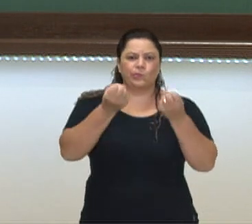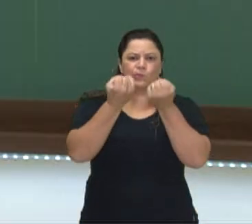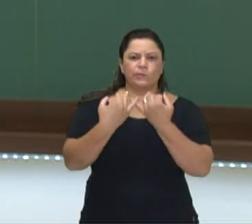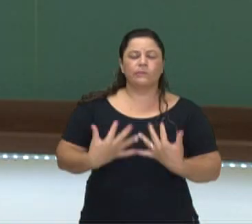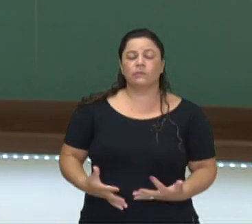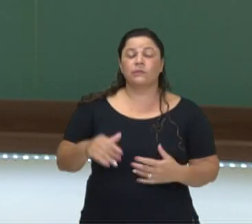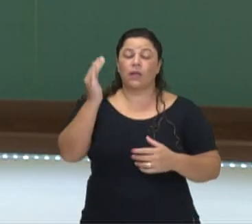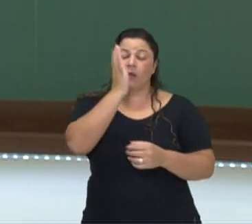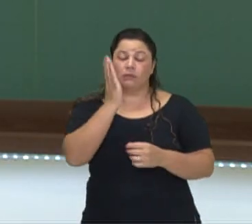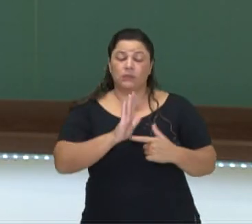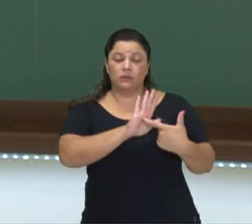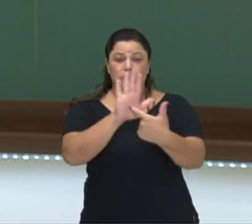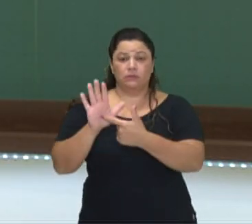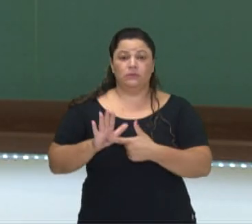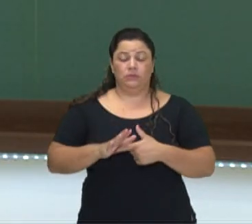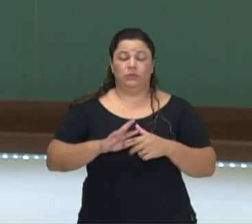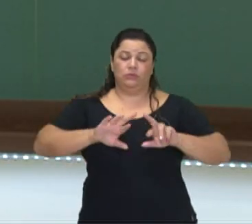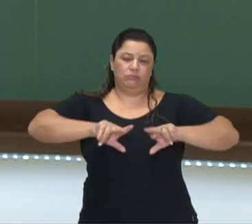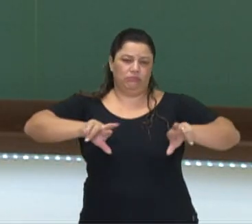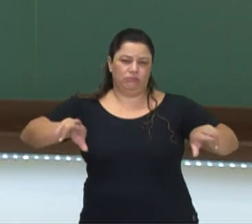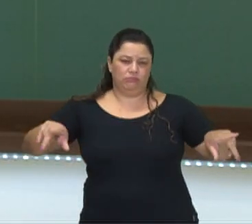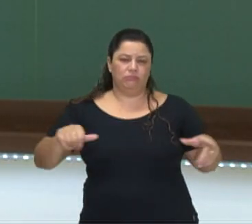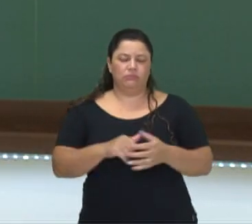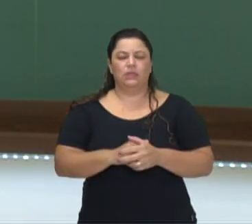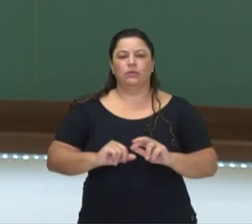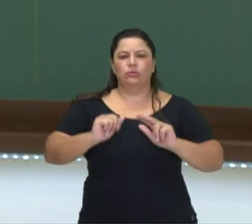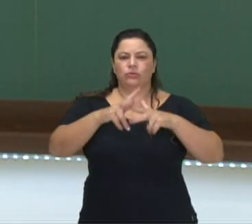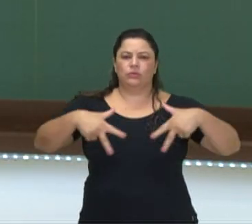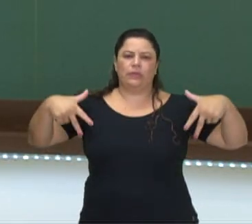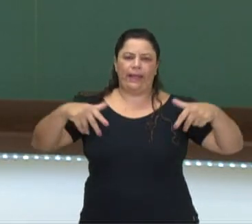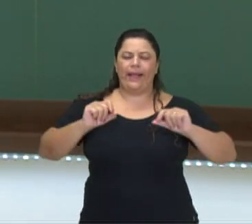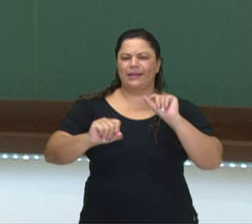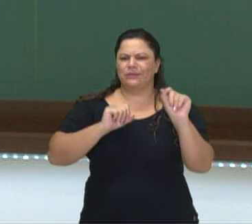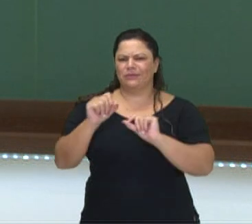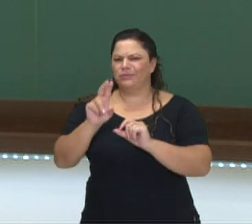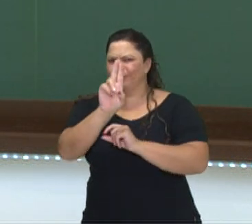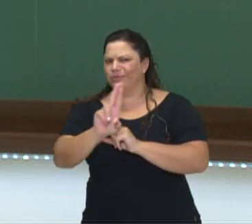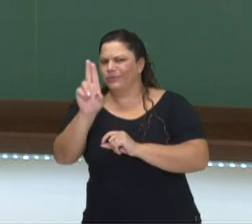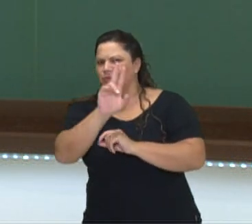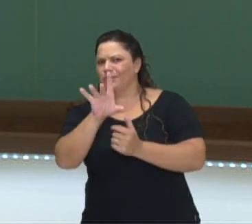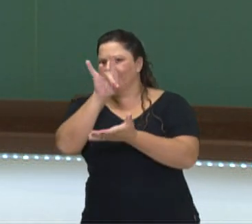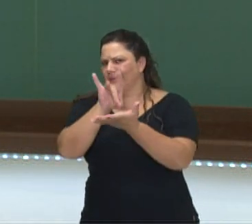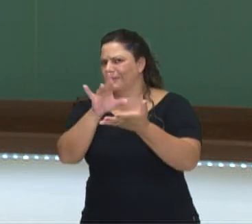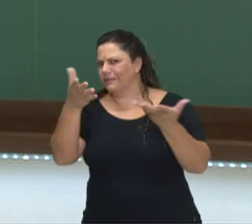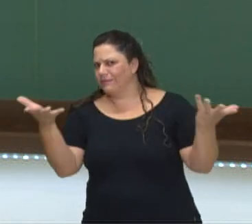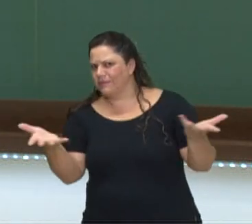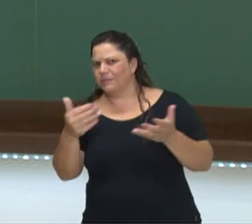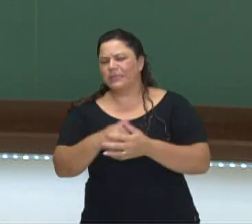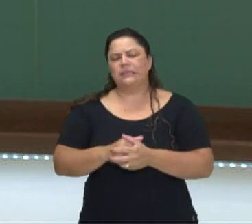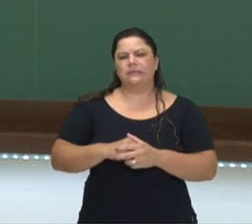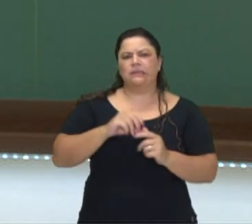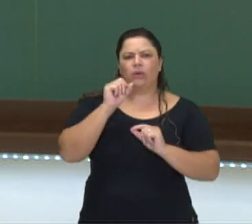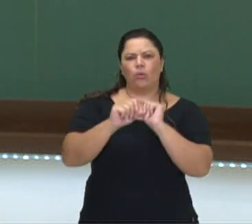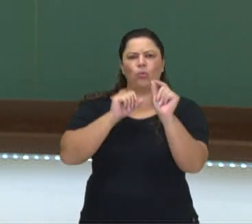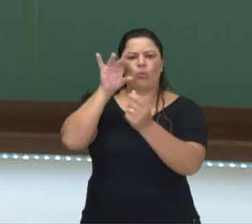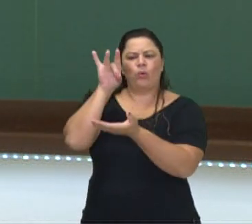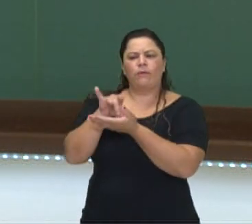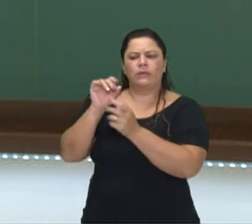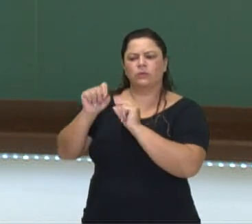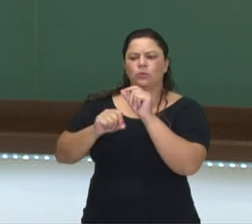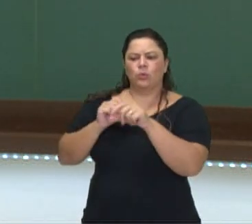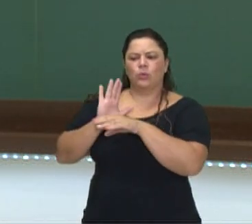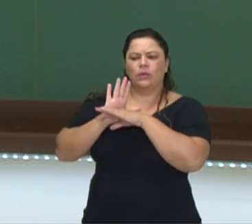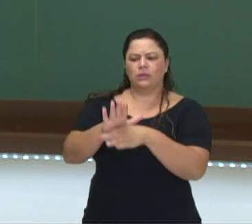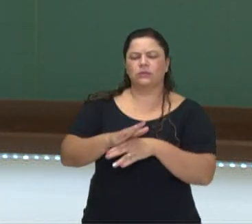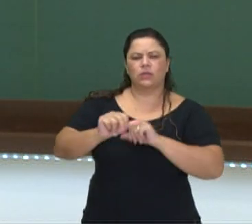Brasil apresenta grande diversidade étnica? Por que usamos essa afirmação? Que fatores